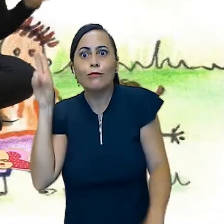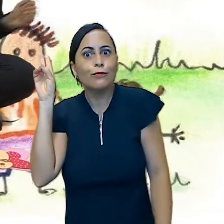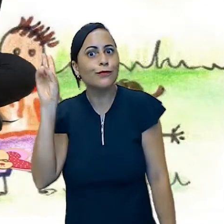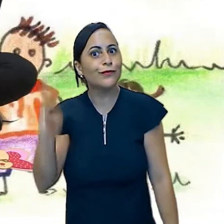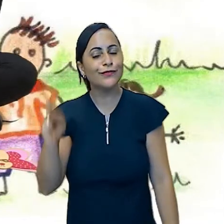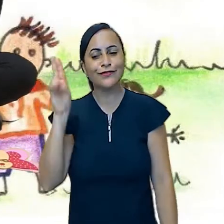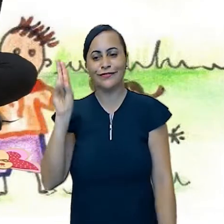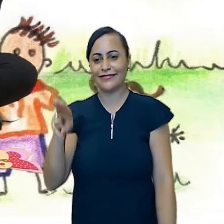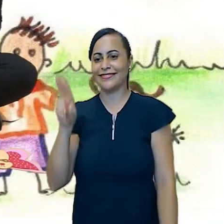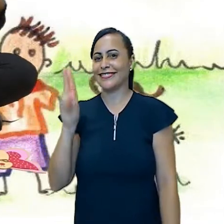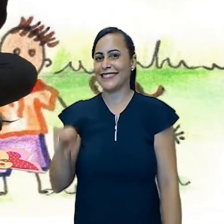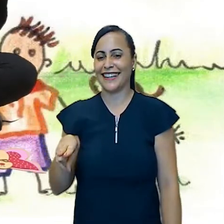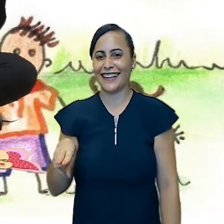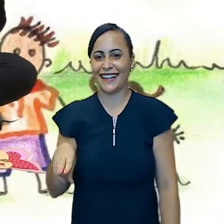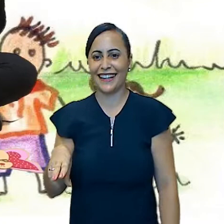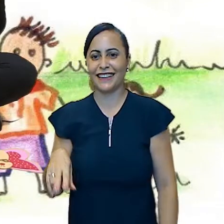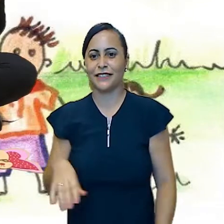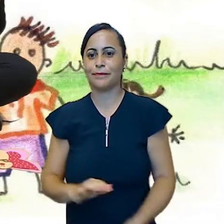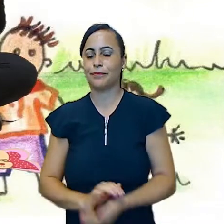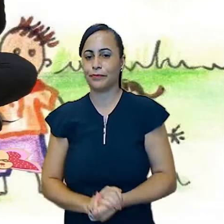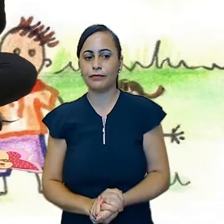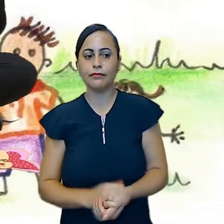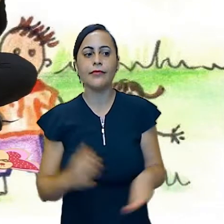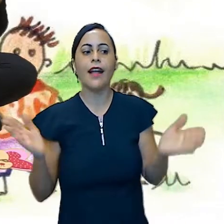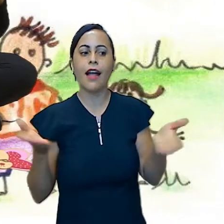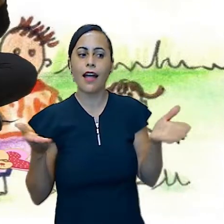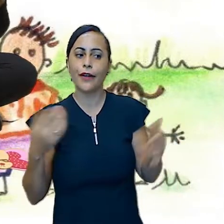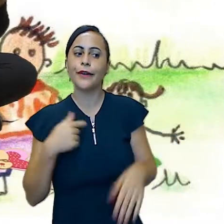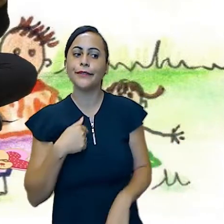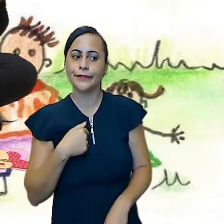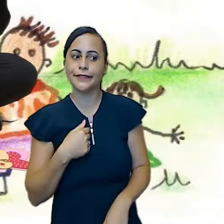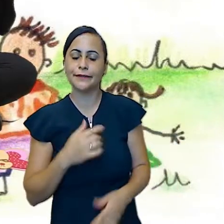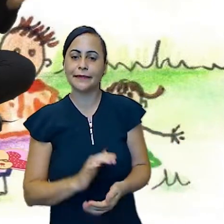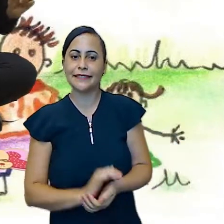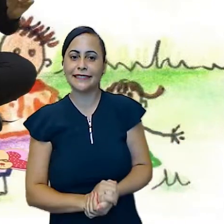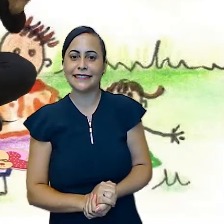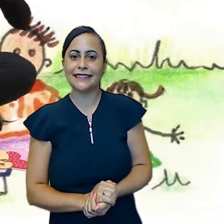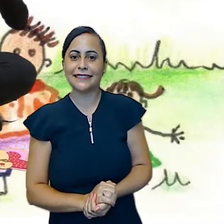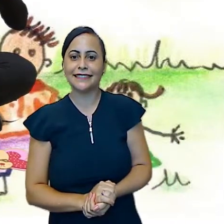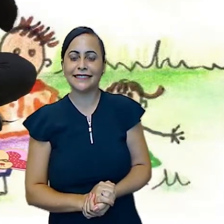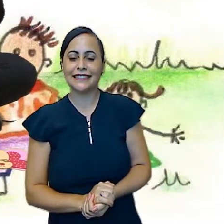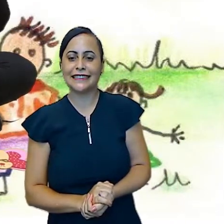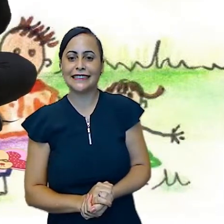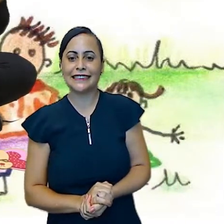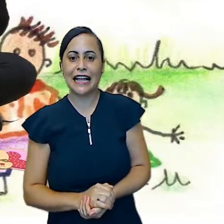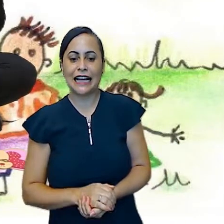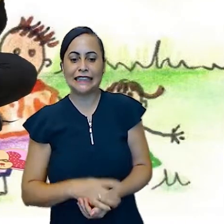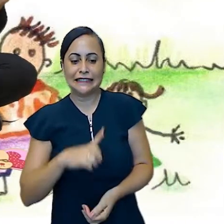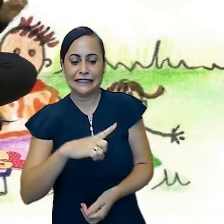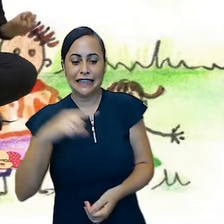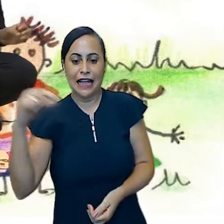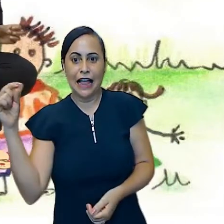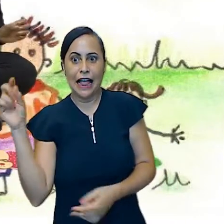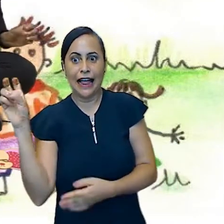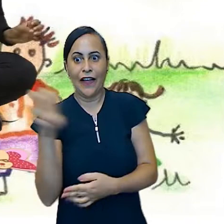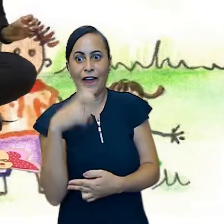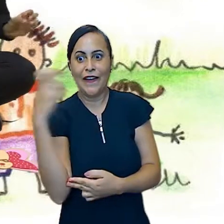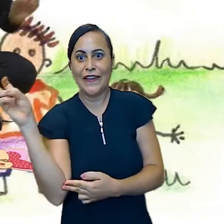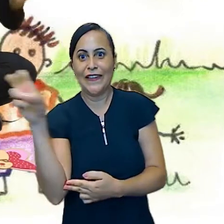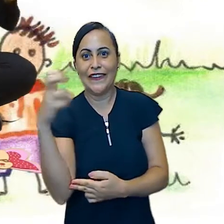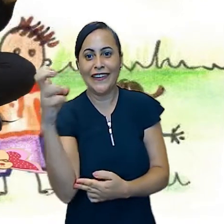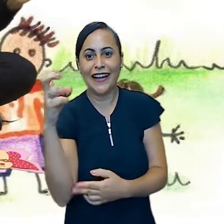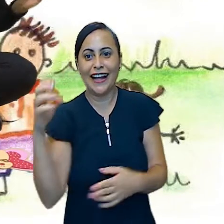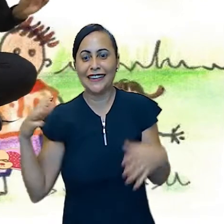Jamais! jamais. Ai, que Agora é legal. minha vez. É a vez dela. Vai sair uma cobra daqui de Meu dentro. Deus, eu